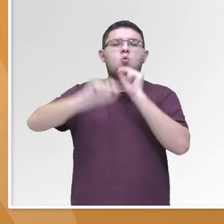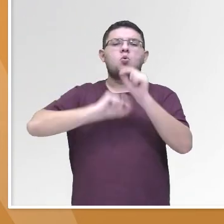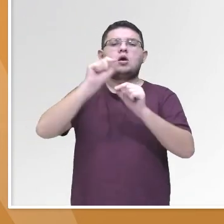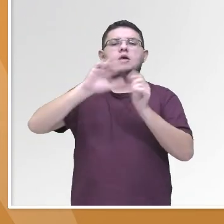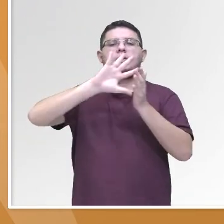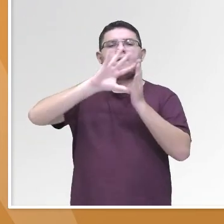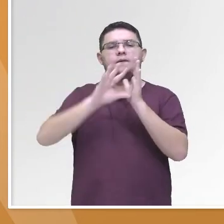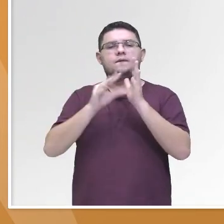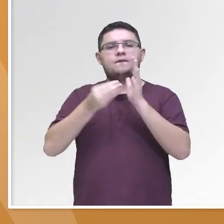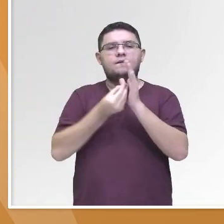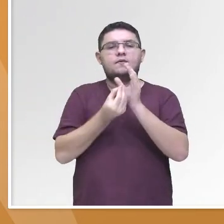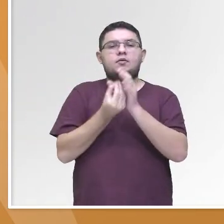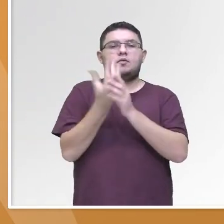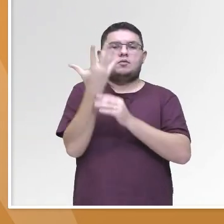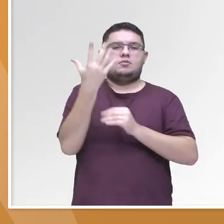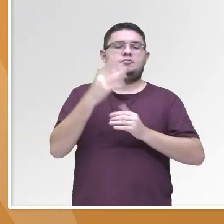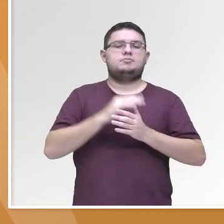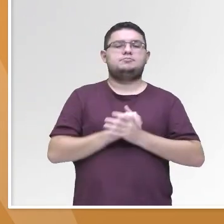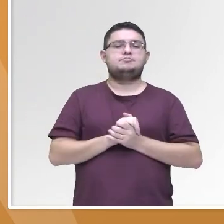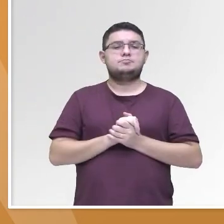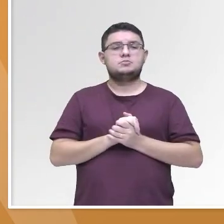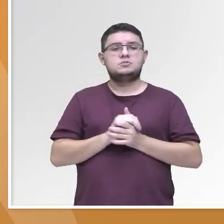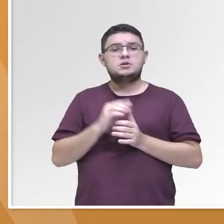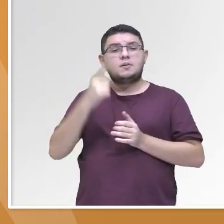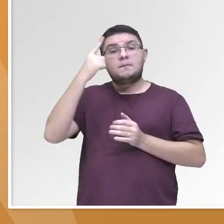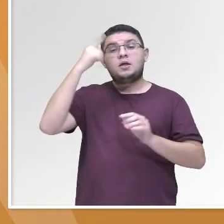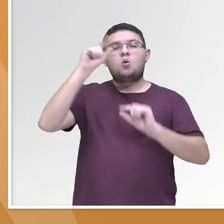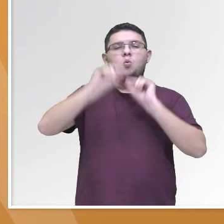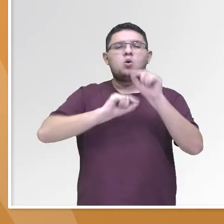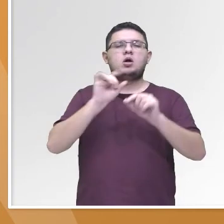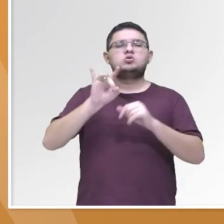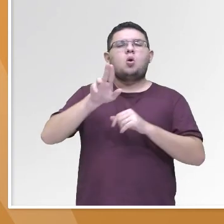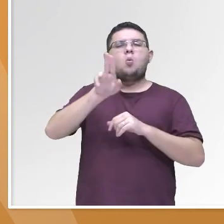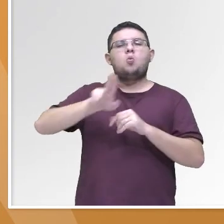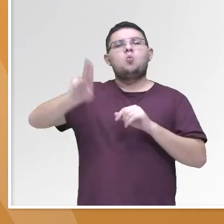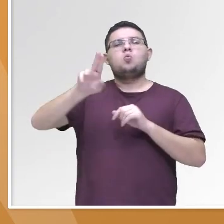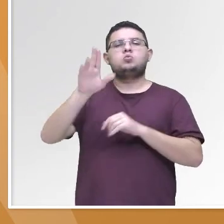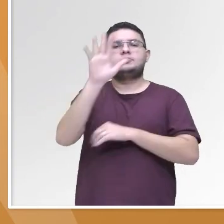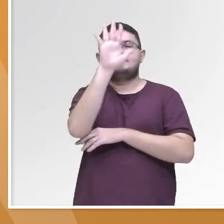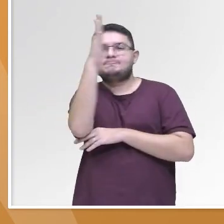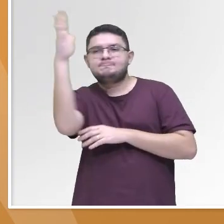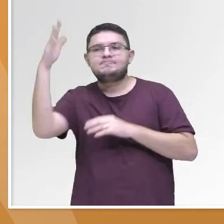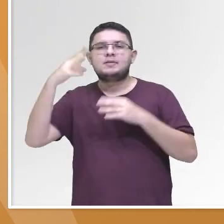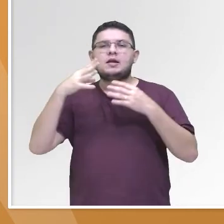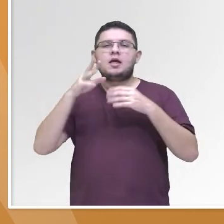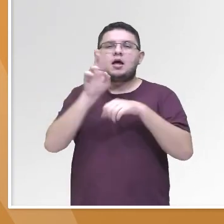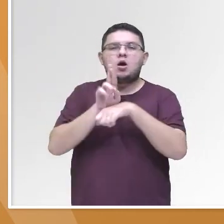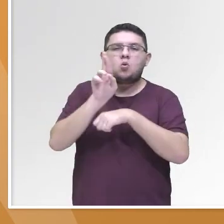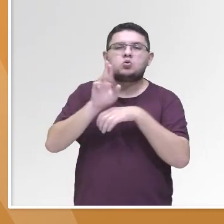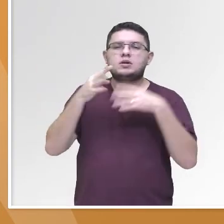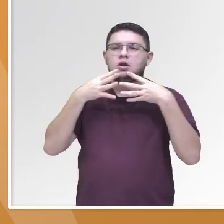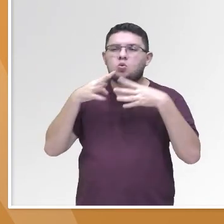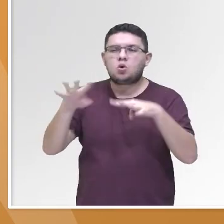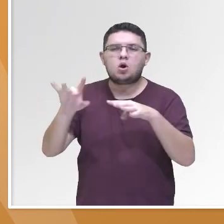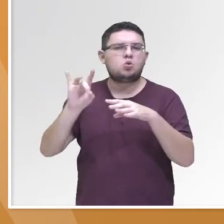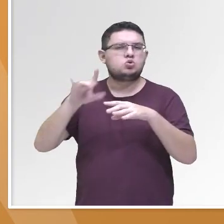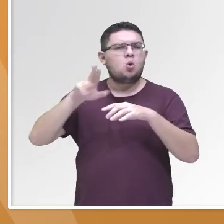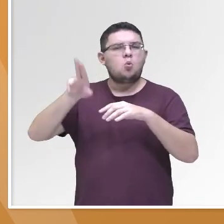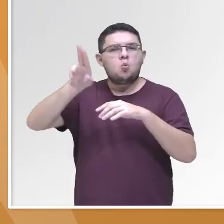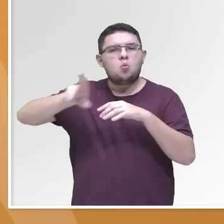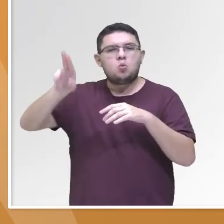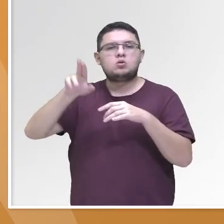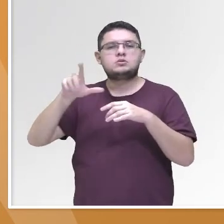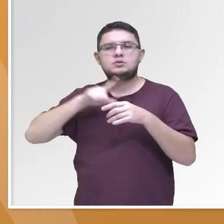desenvolvimento sustentável, né? Então, não apenas você utilizar os recursos da natureza, a matéria-prima, né, que você tira